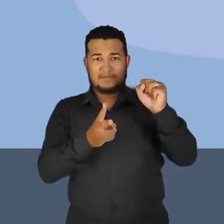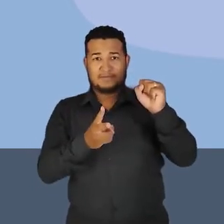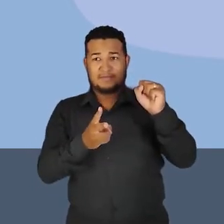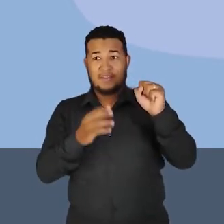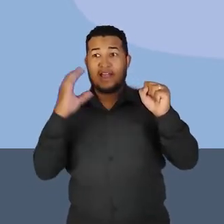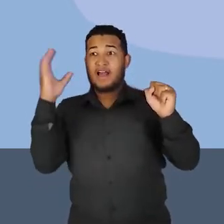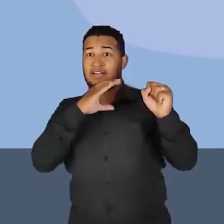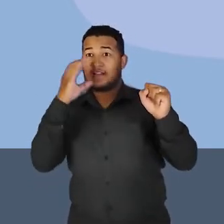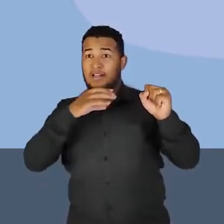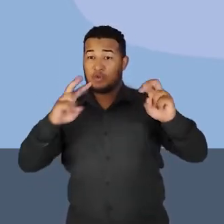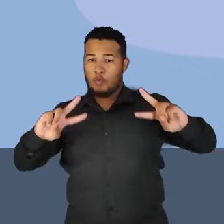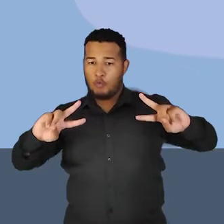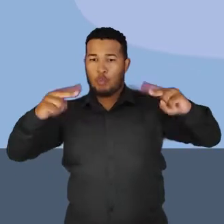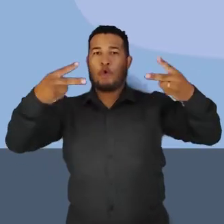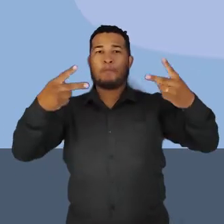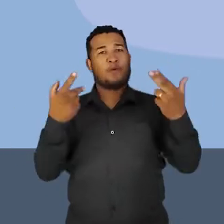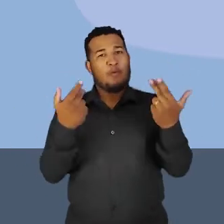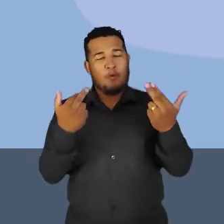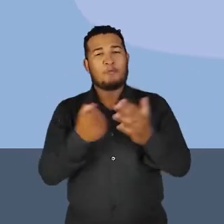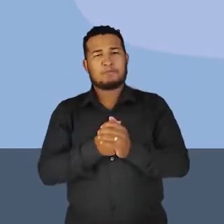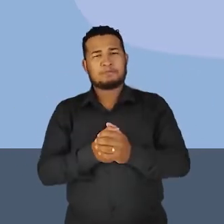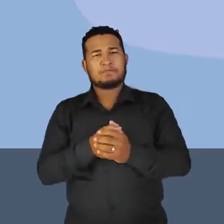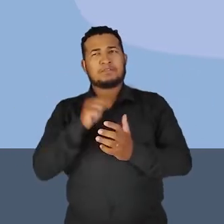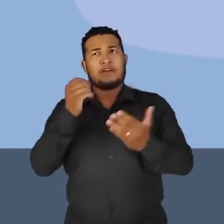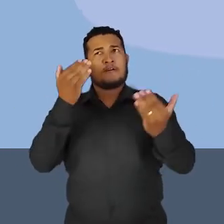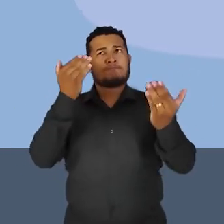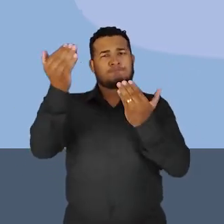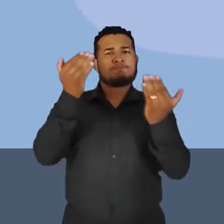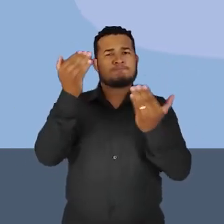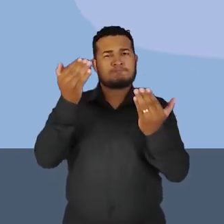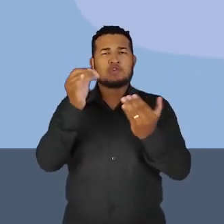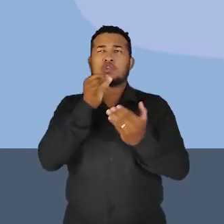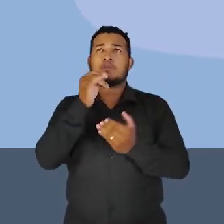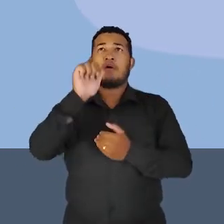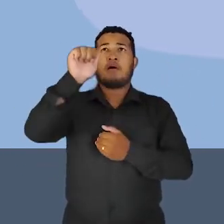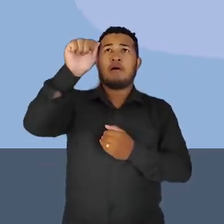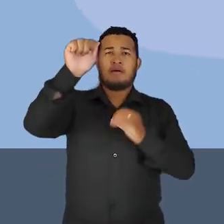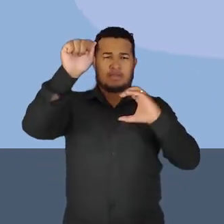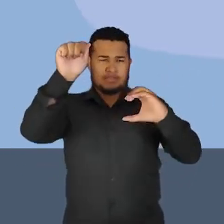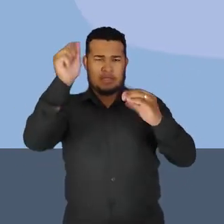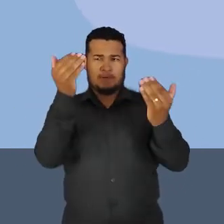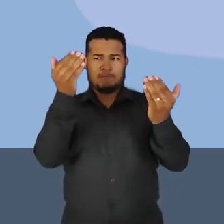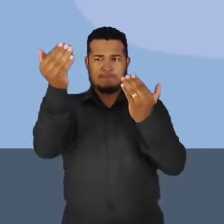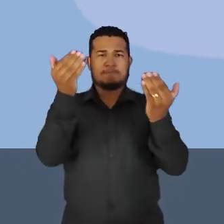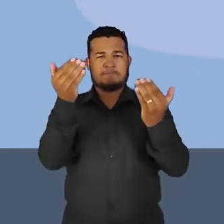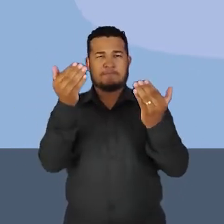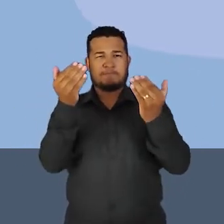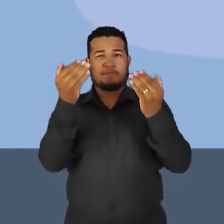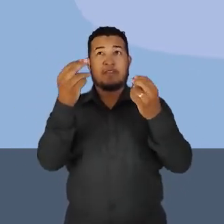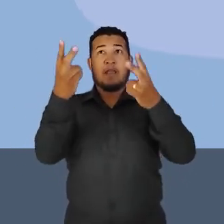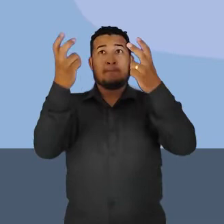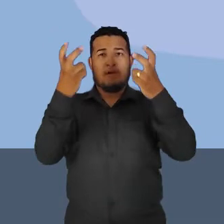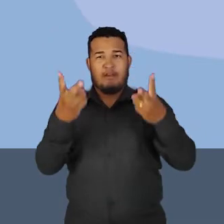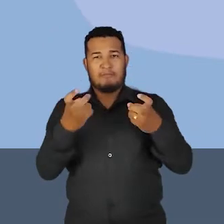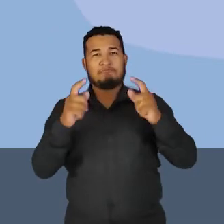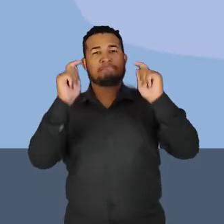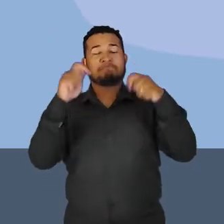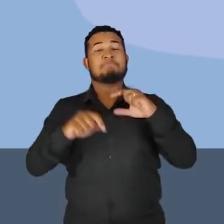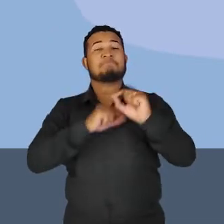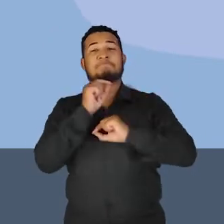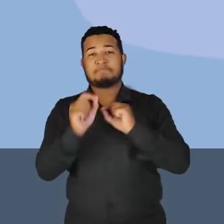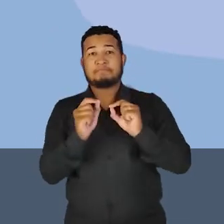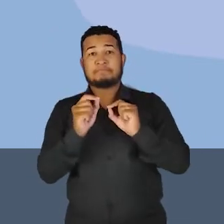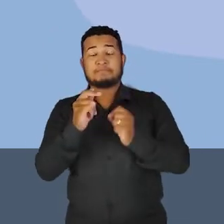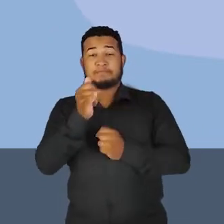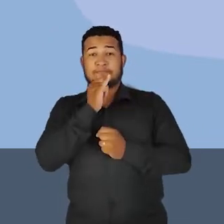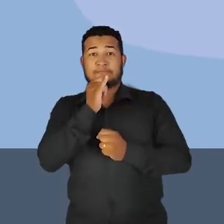dobrando. Se nós pudéssemos avaliar somente o A com o C, iríamos ter condição de dizer